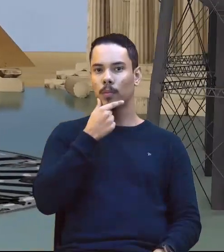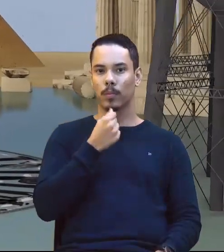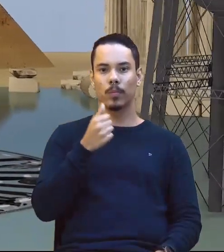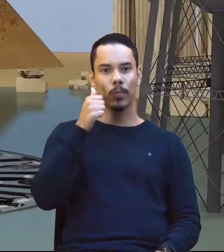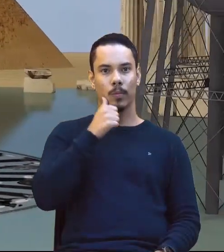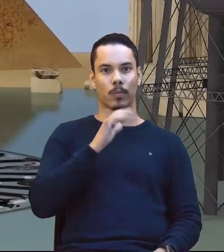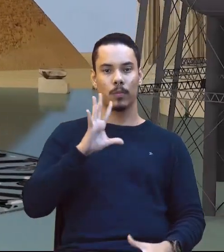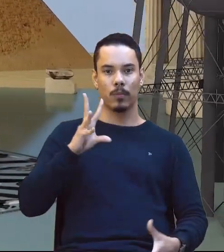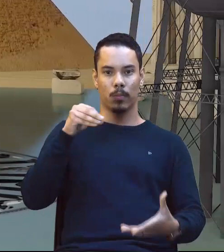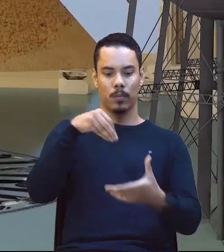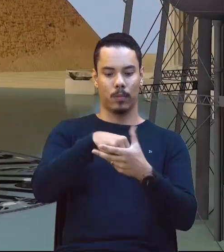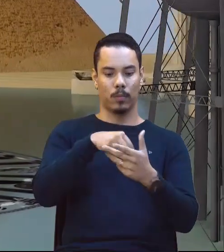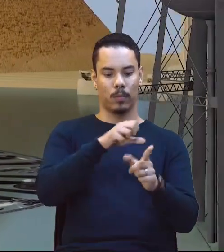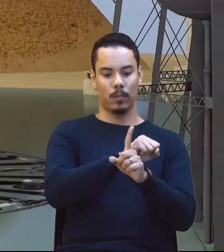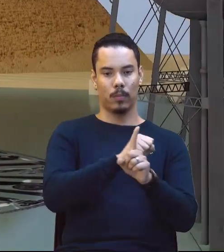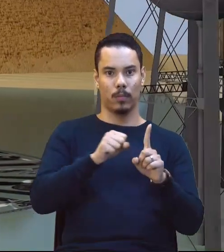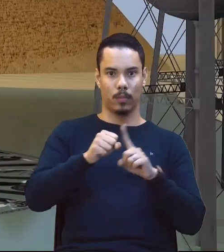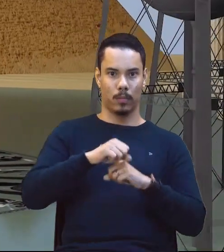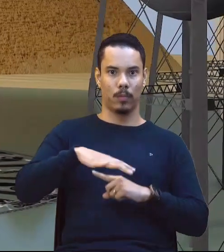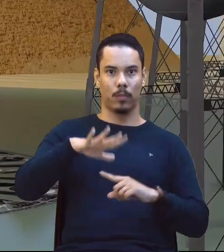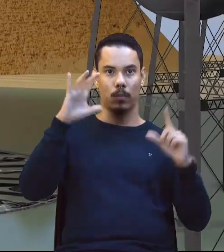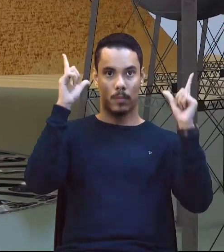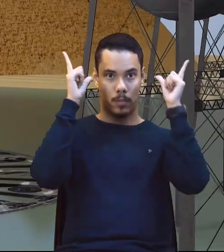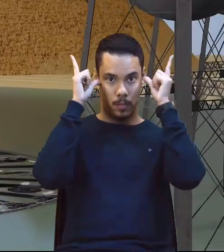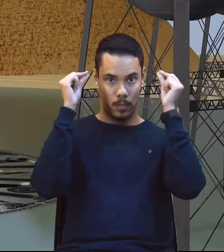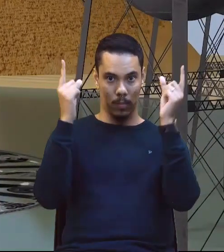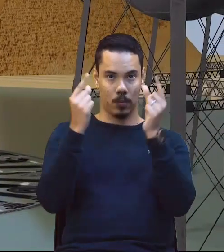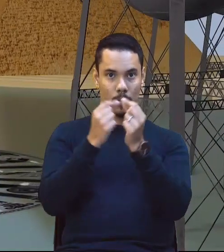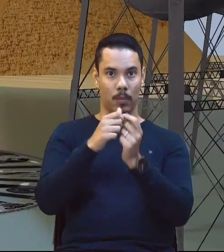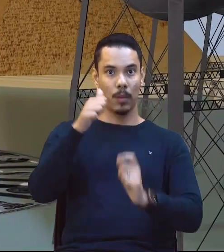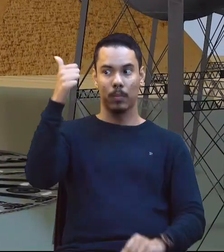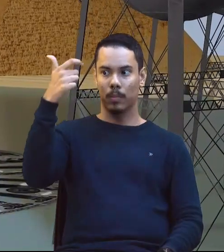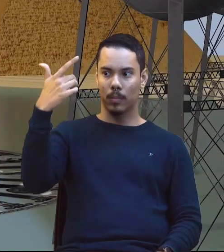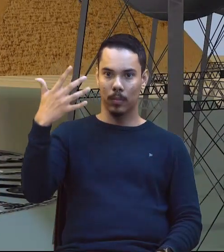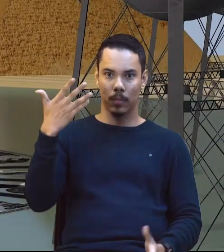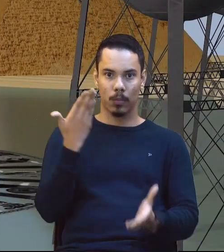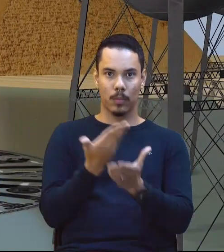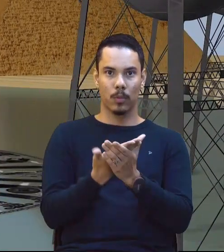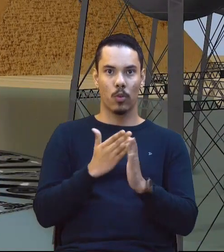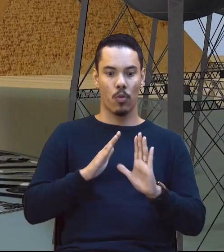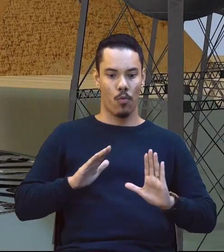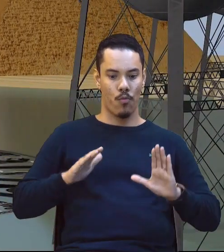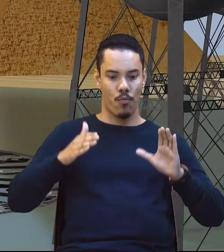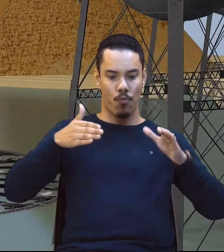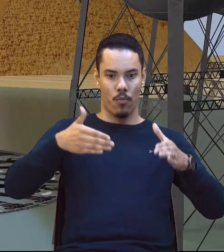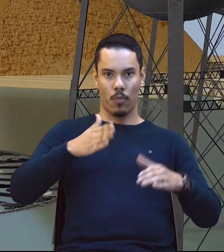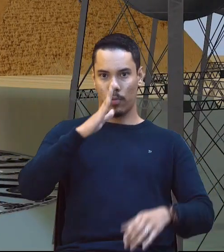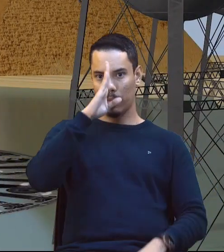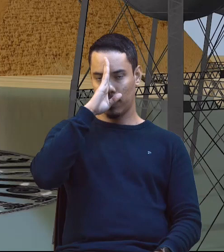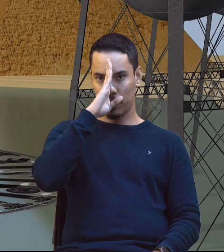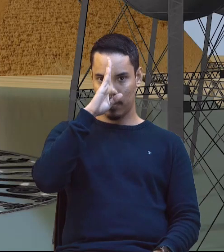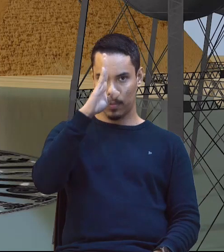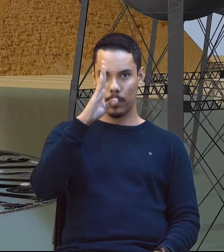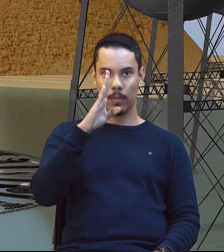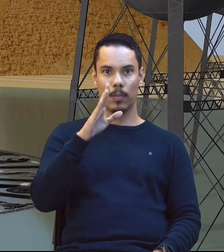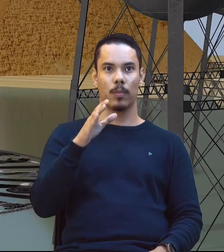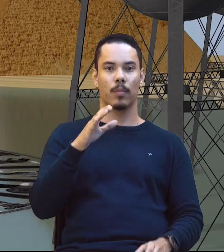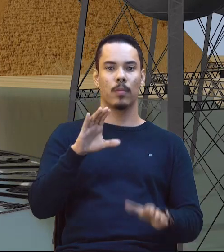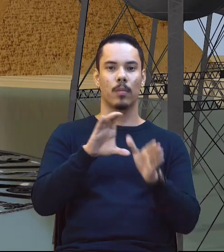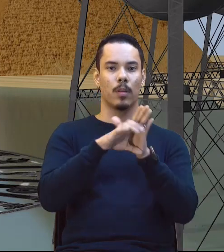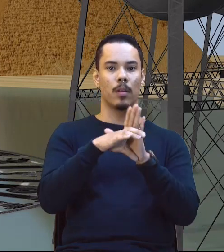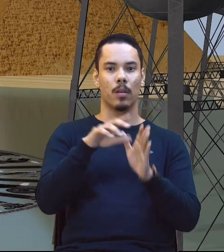sociedade, o homem grego dentro da sociedade. Nessas primeiras aulas, o foco central é um conceito da